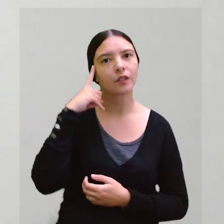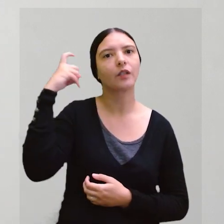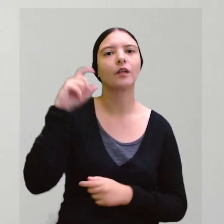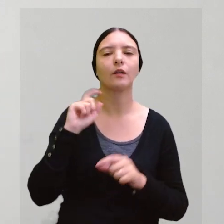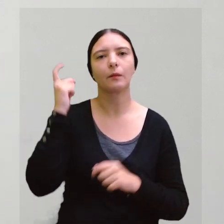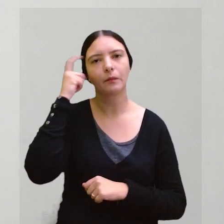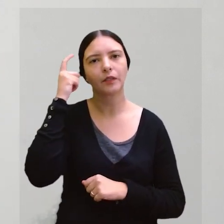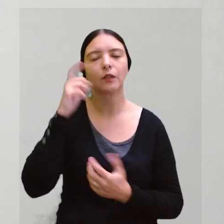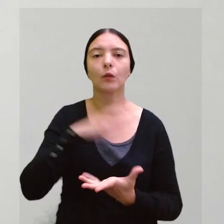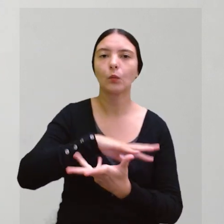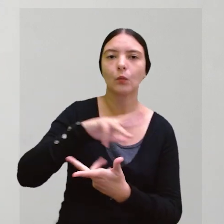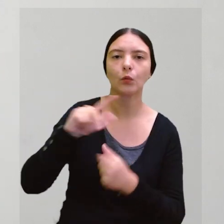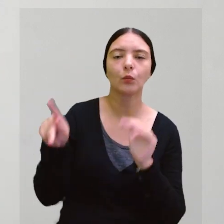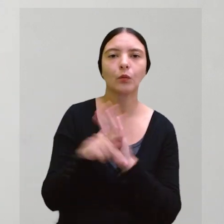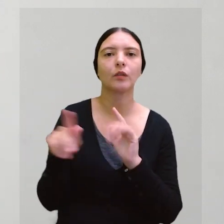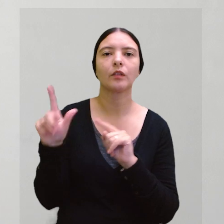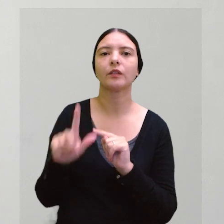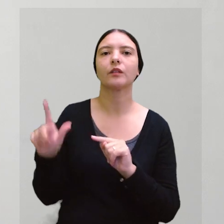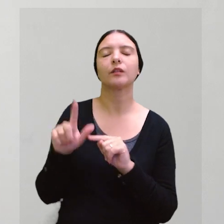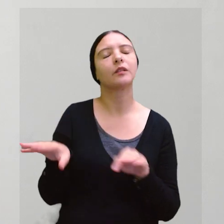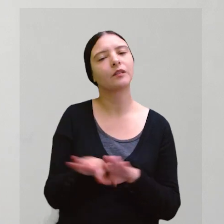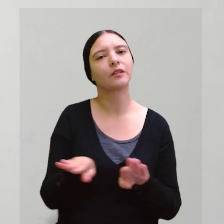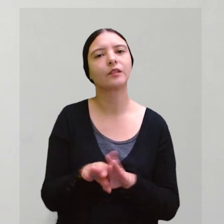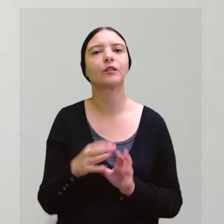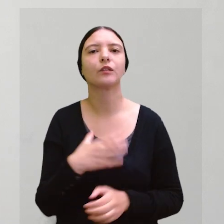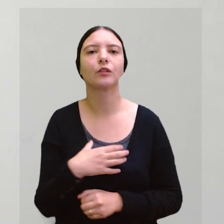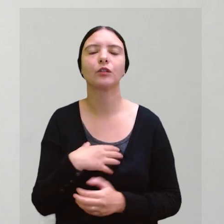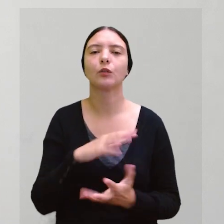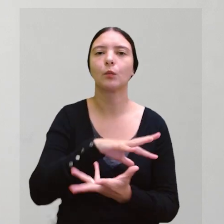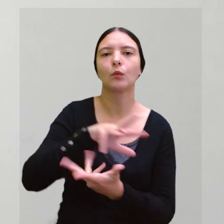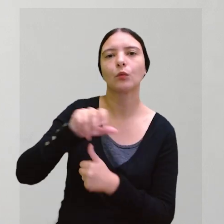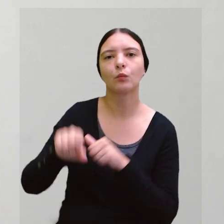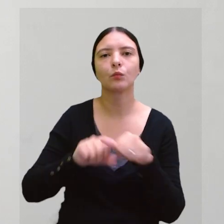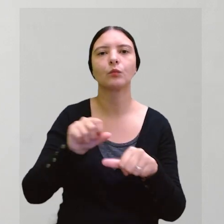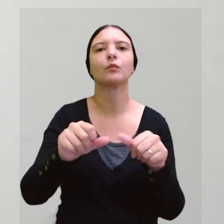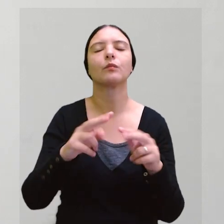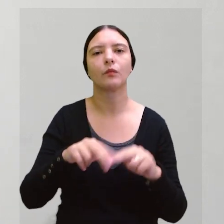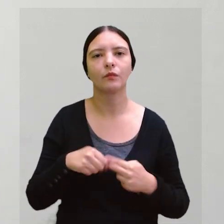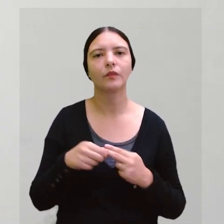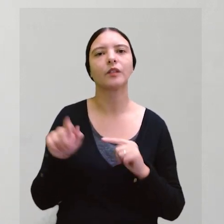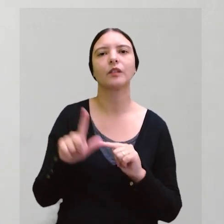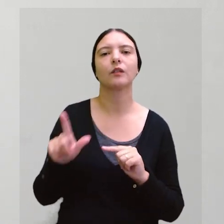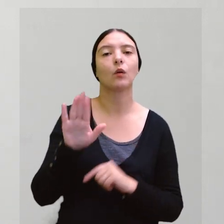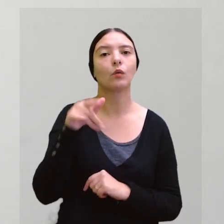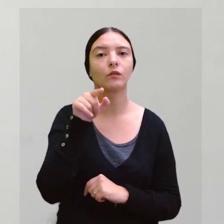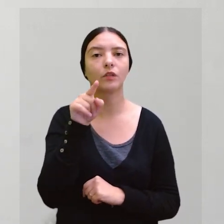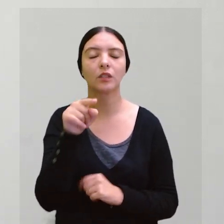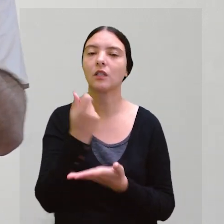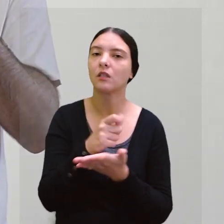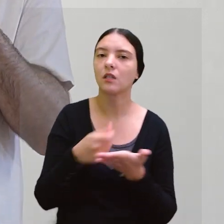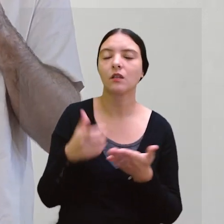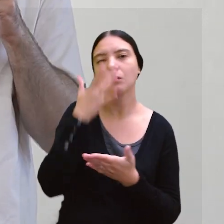de pensar o mundo por meio da literatura também é uma forma de transformar o mundo por meio da literatura. Quando você escreve, você também está